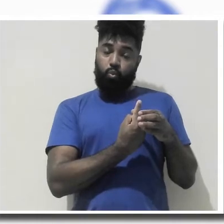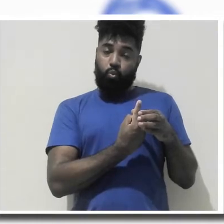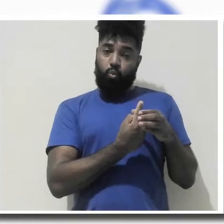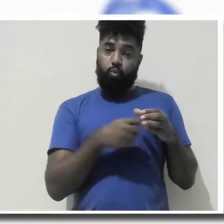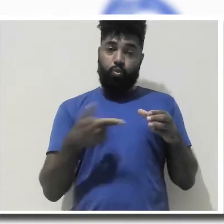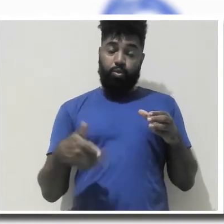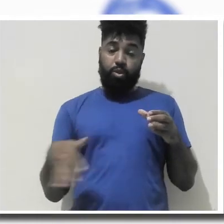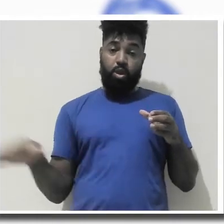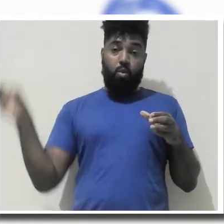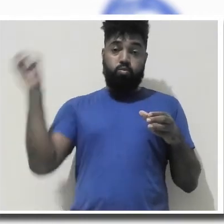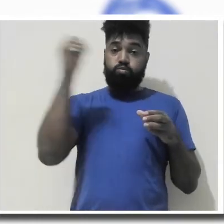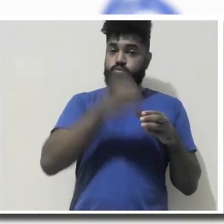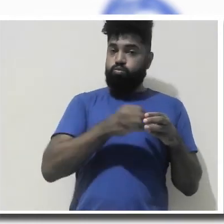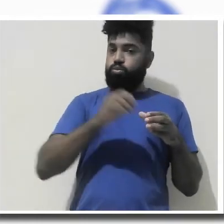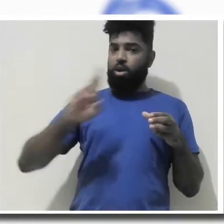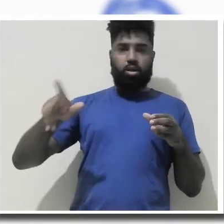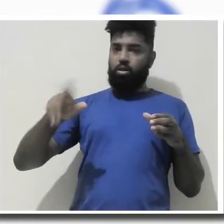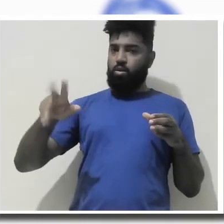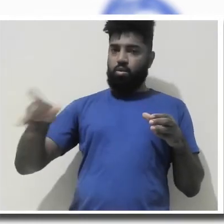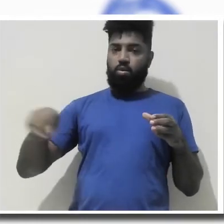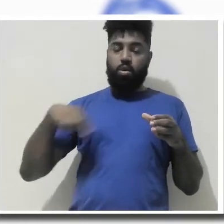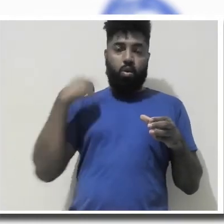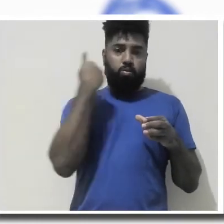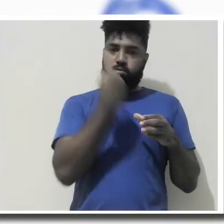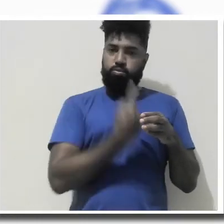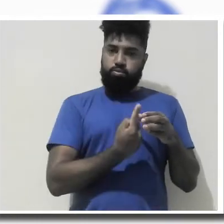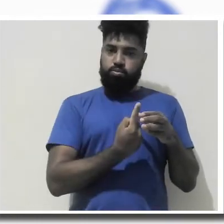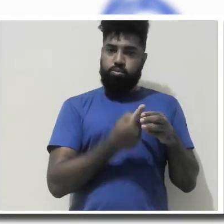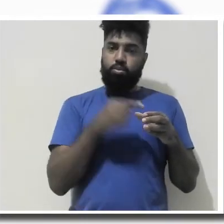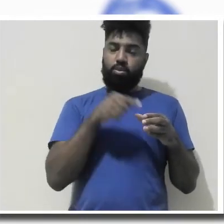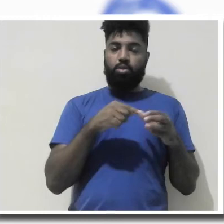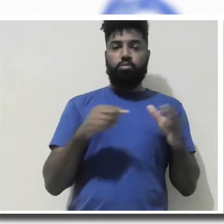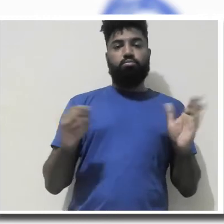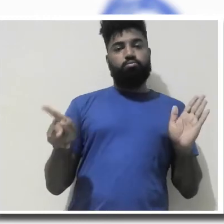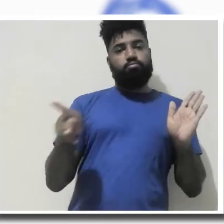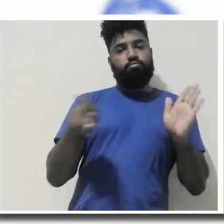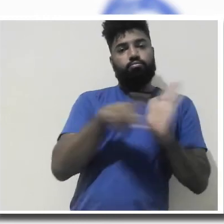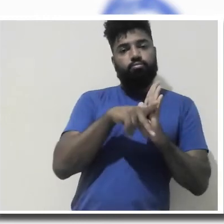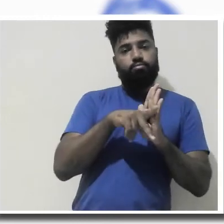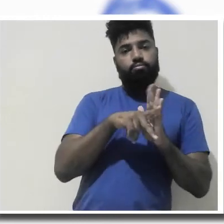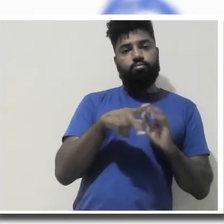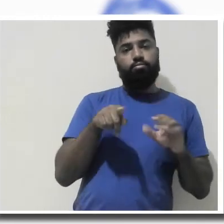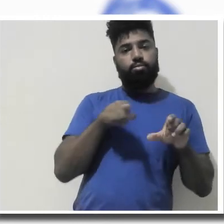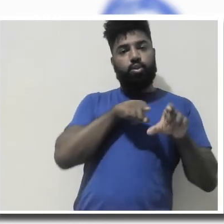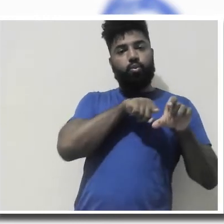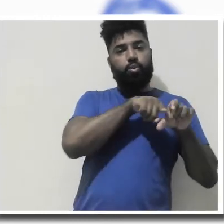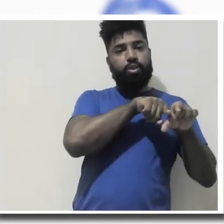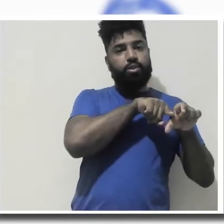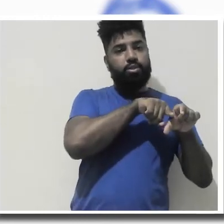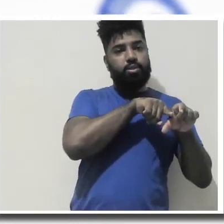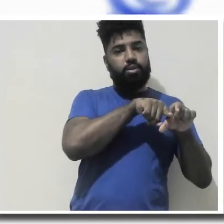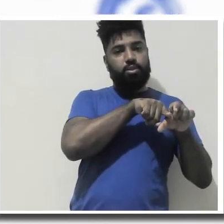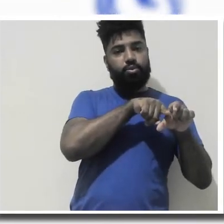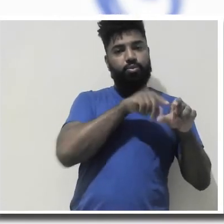e não um conjunto com vários números, então eu uso a notação pertence.